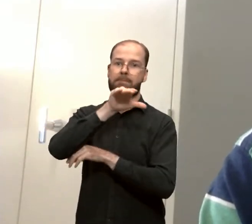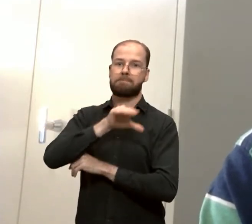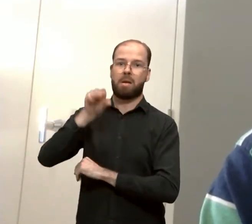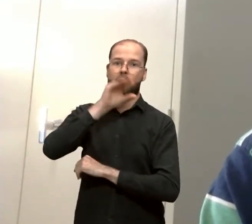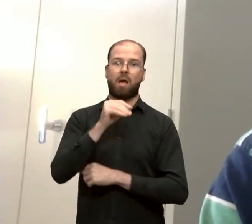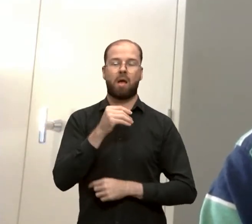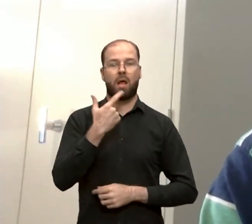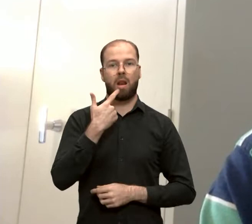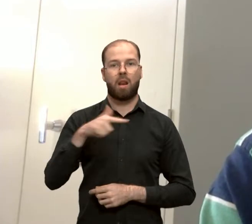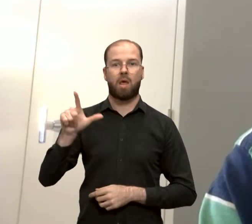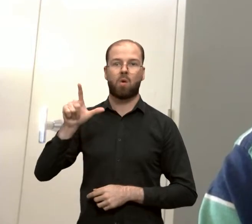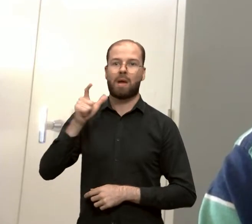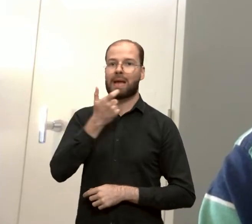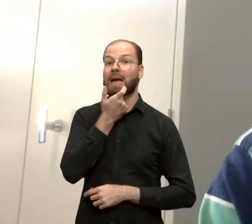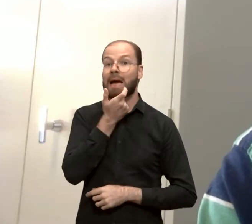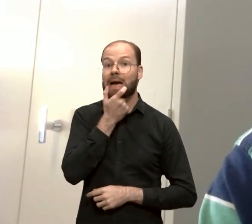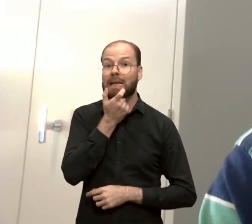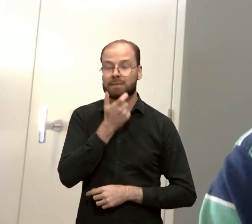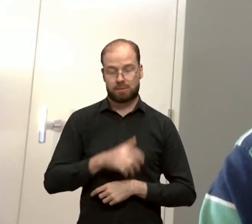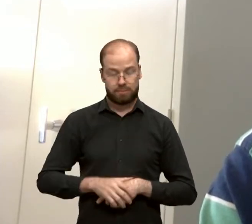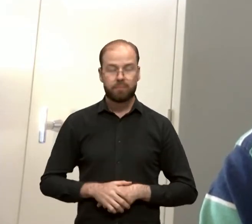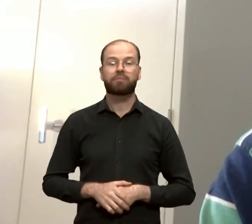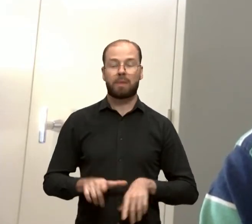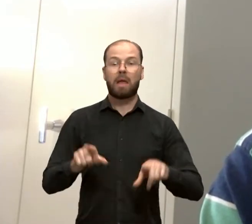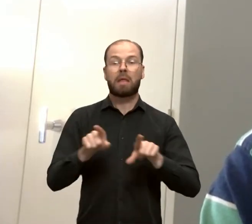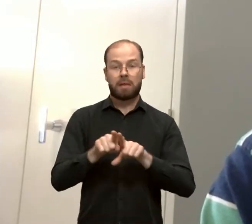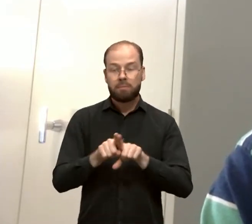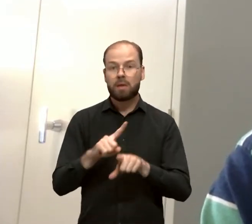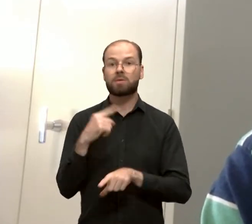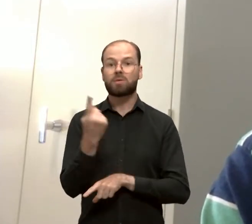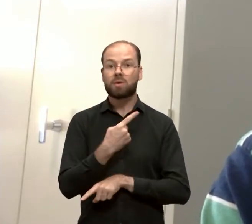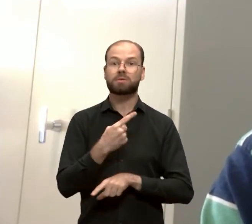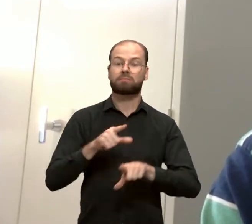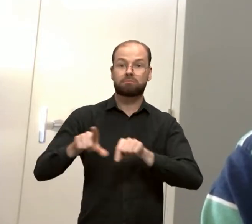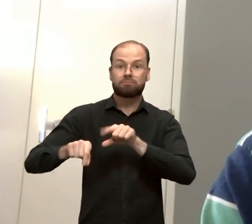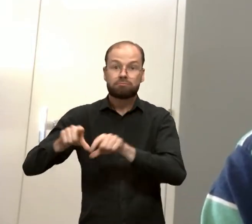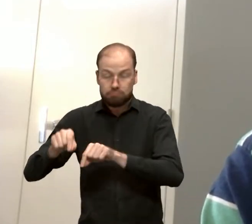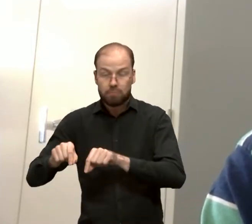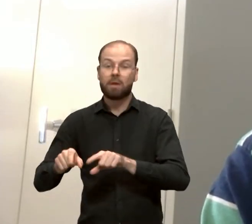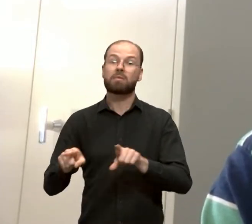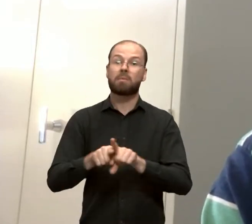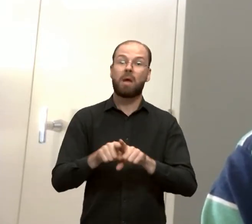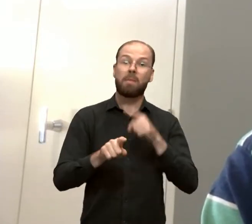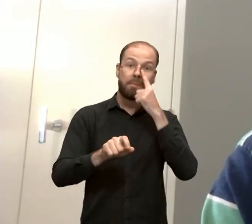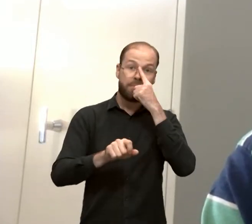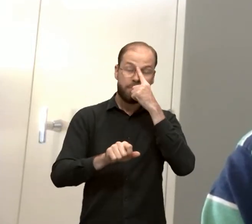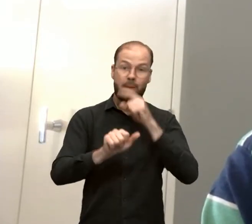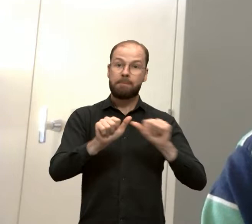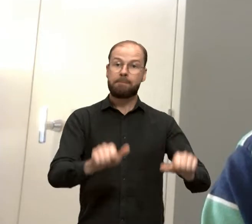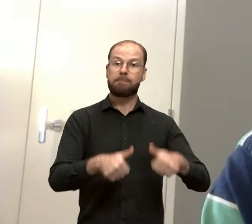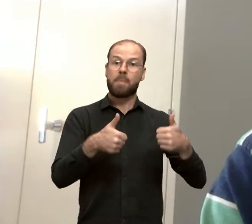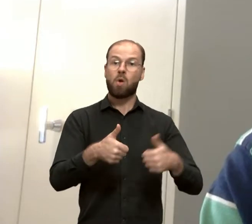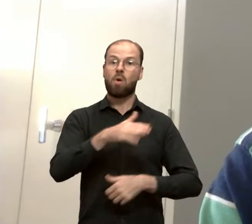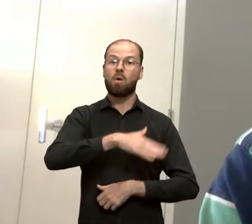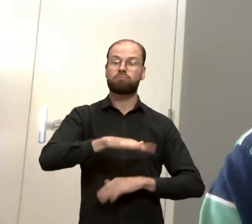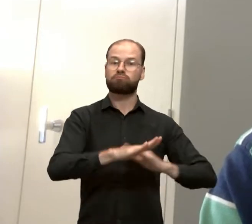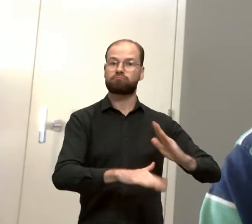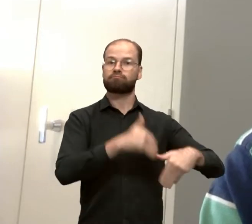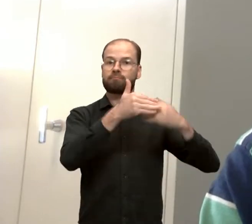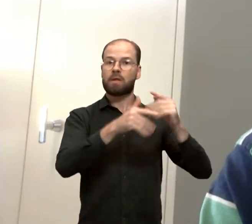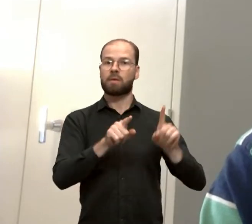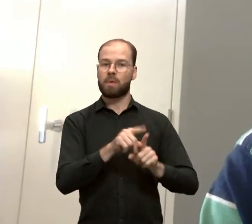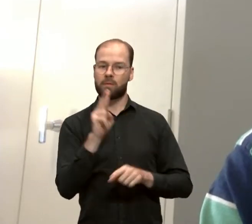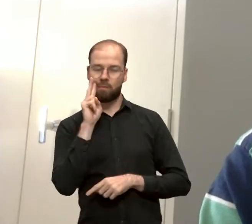gente espera que os estudantes, num processo seletivo, a gente vai selecionar os estudantes de melhor desempenho, então a gente olha a média global,